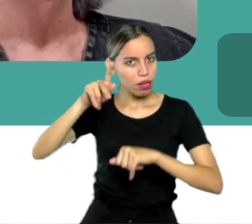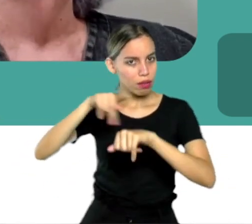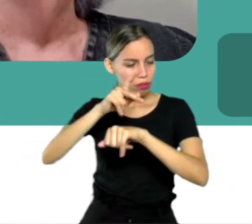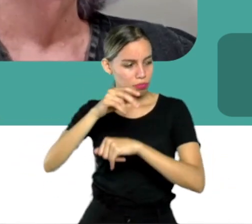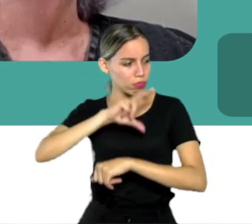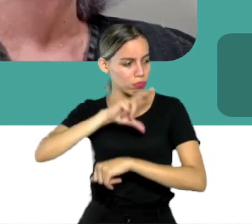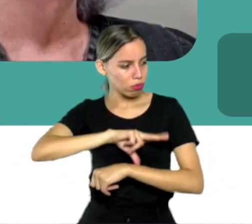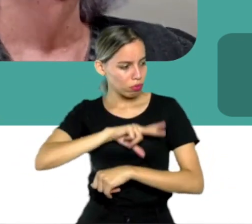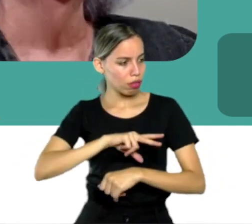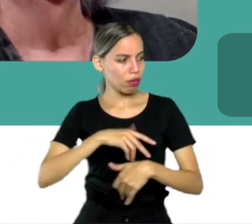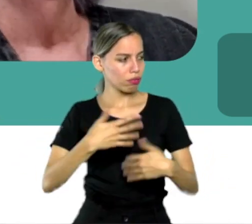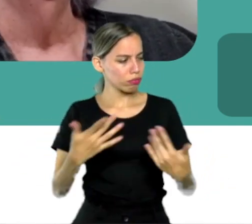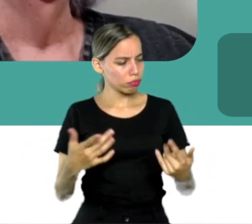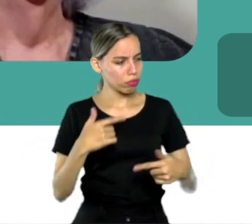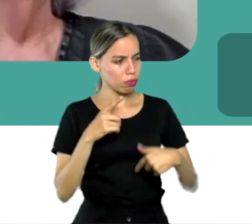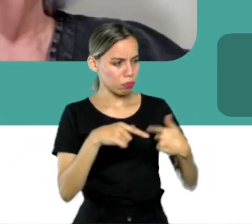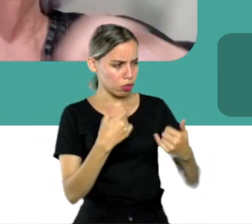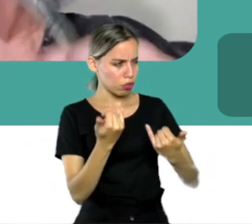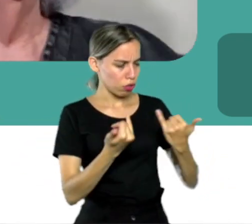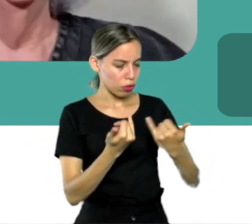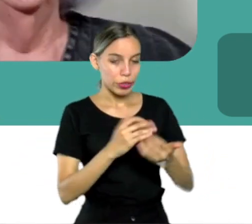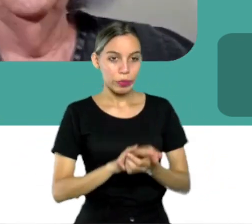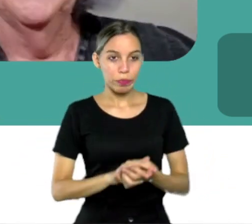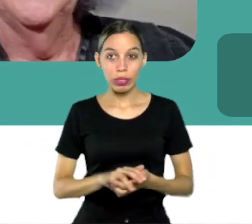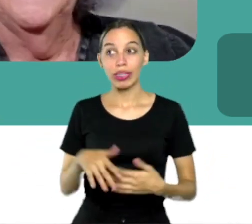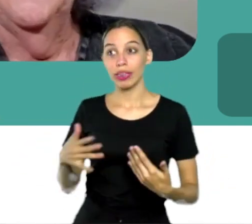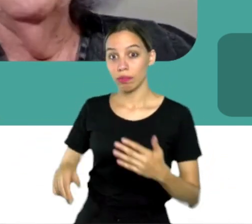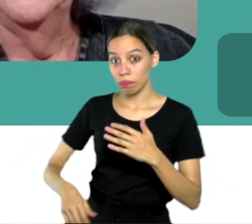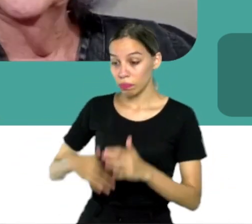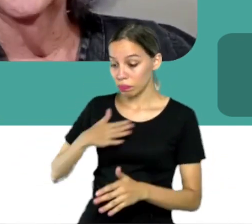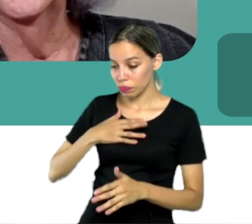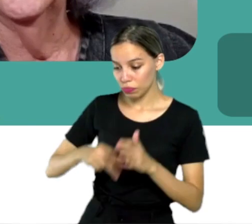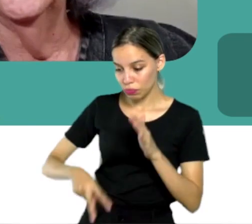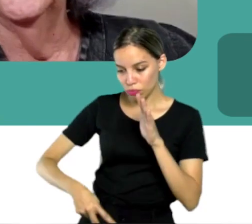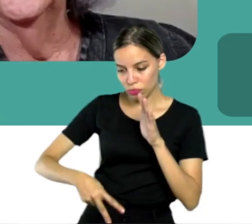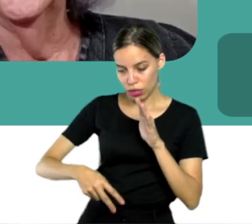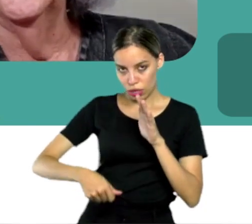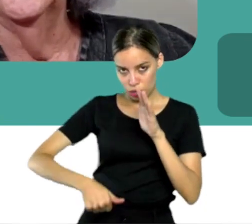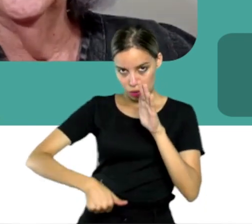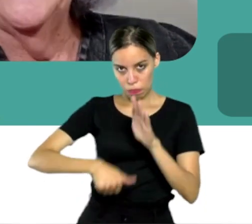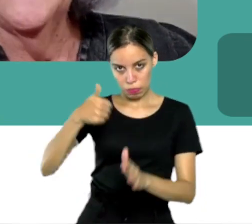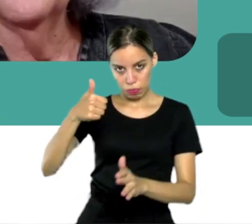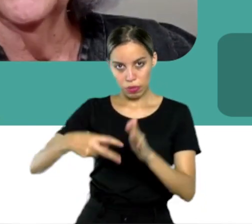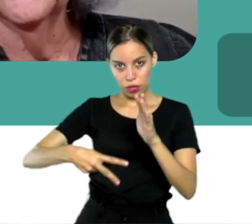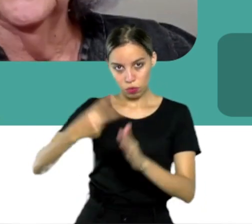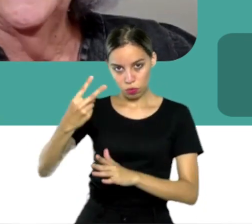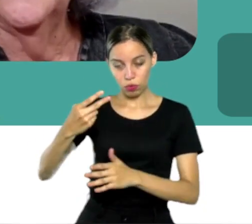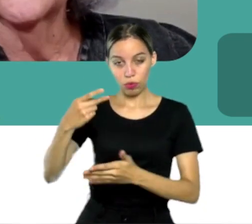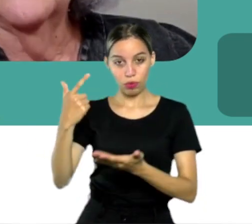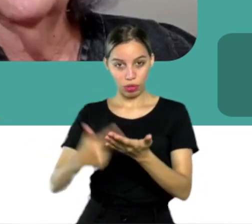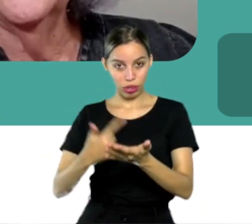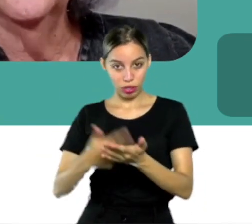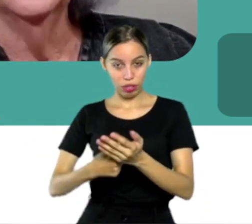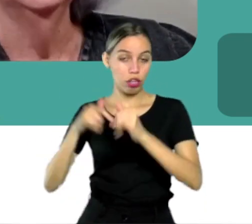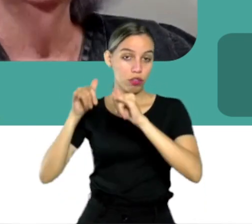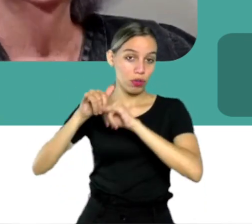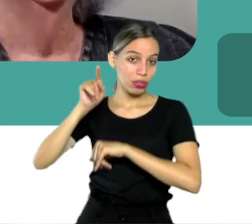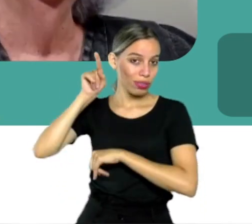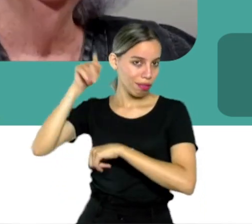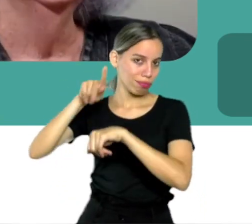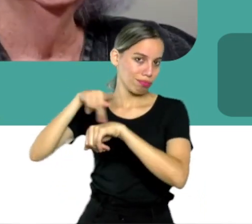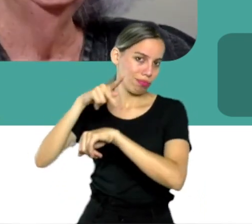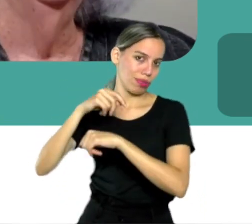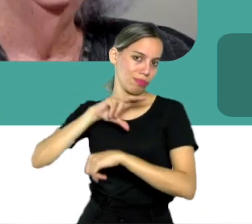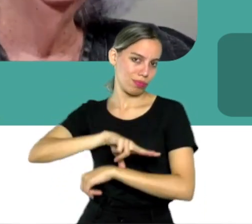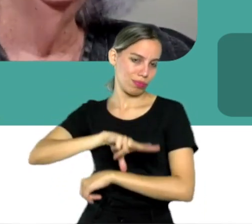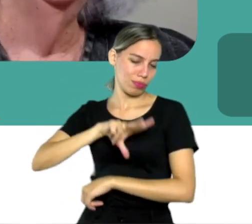2 primeiros livros foram publicados em Portugal. Mas na época do colégio havia o clube de